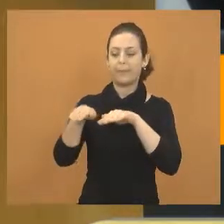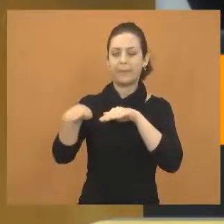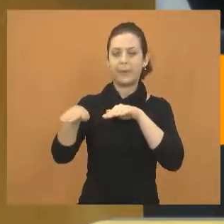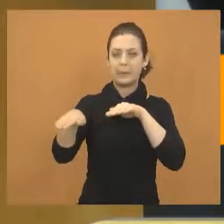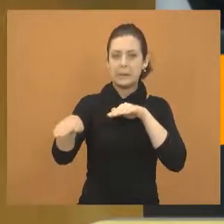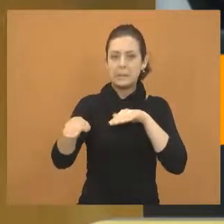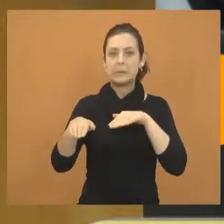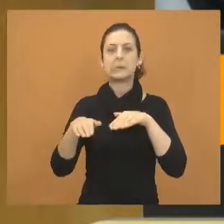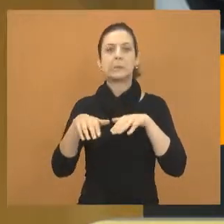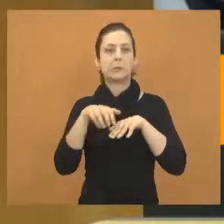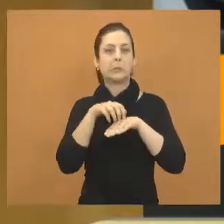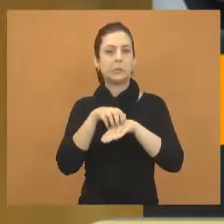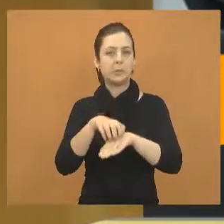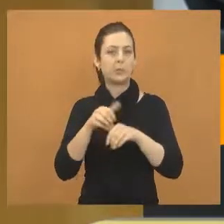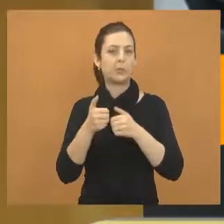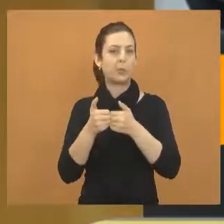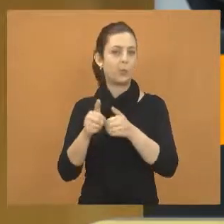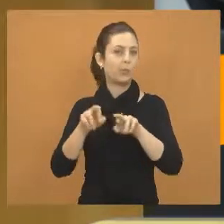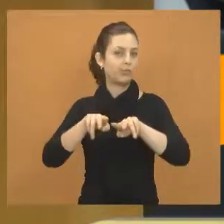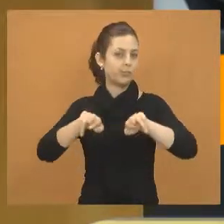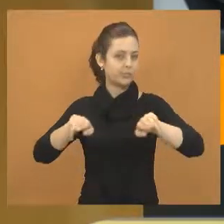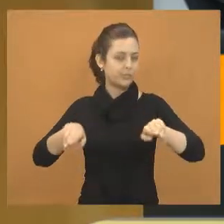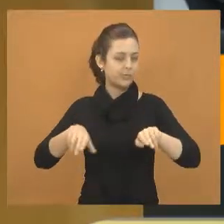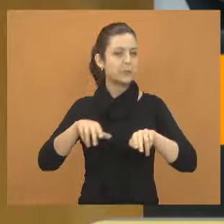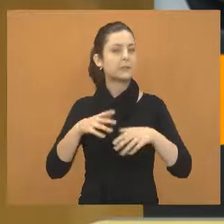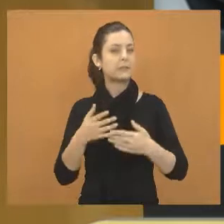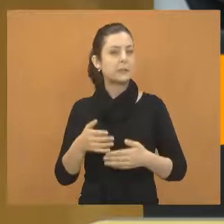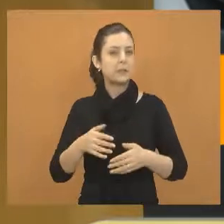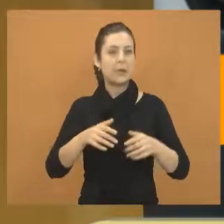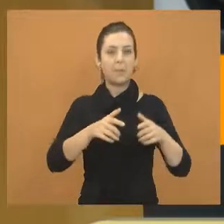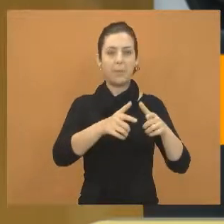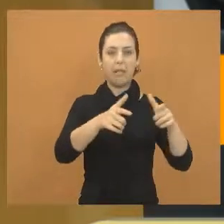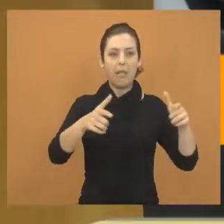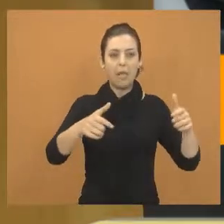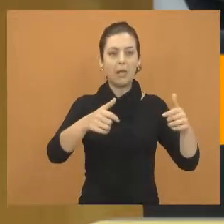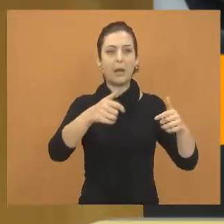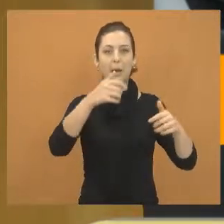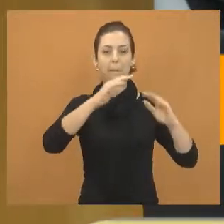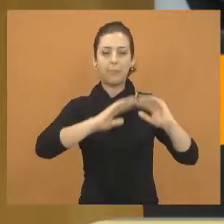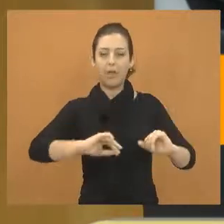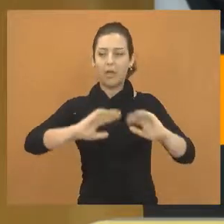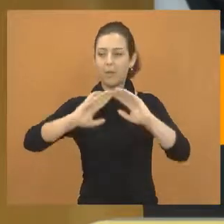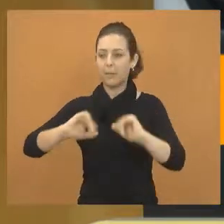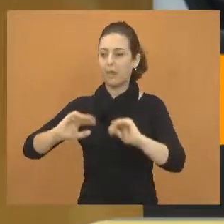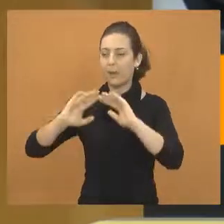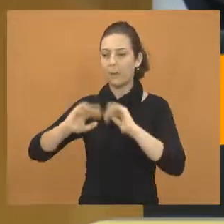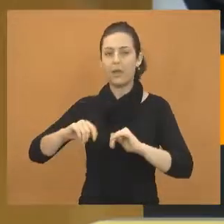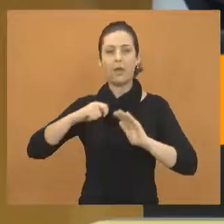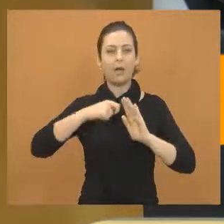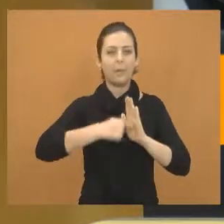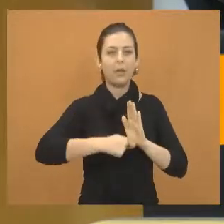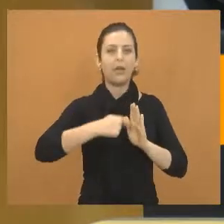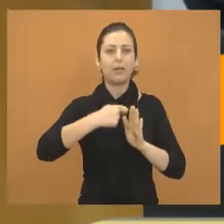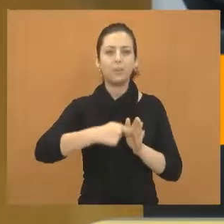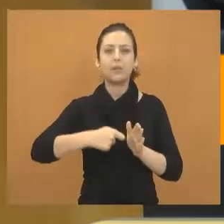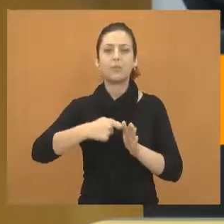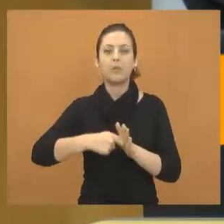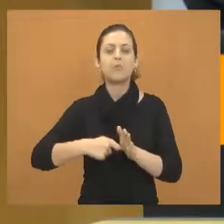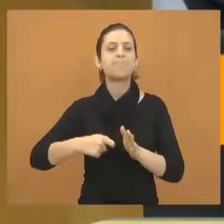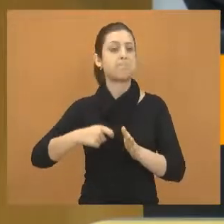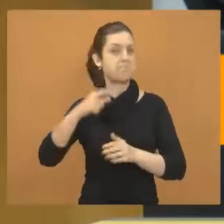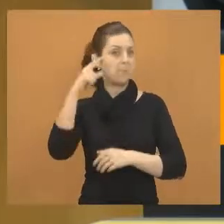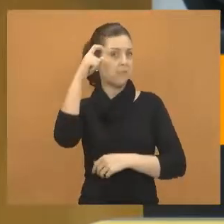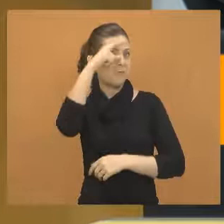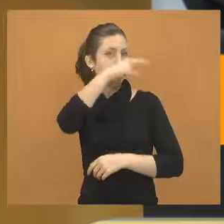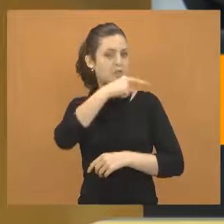e transporte, que é uma das maiores cobranças que existe. E a gente sabe que não é